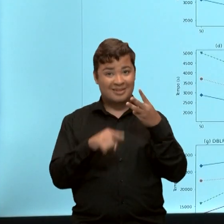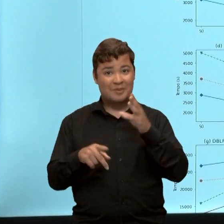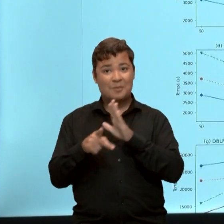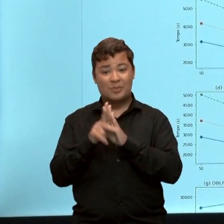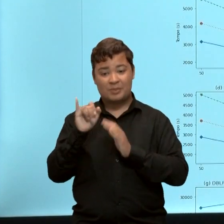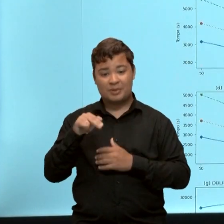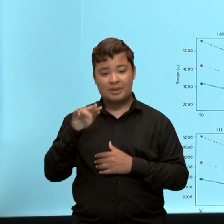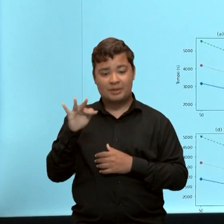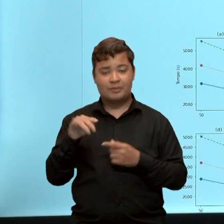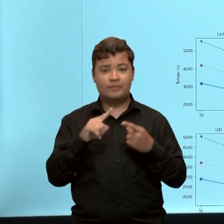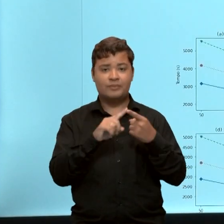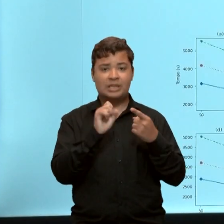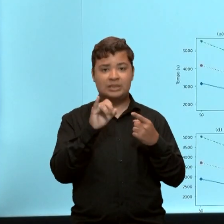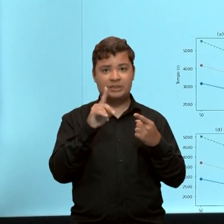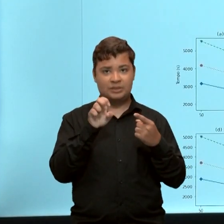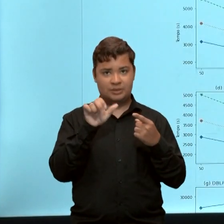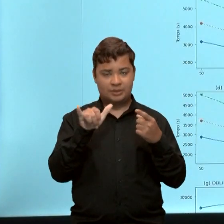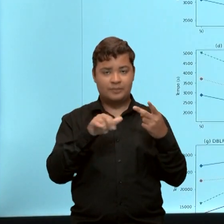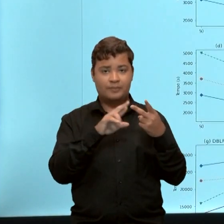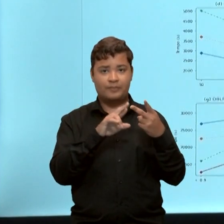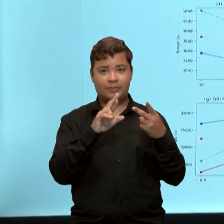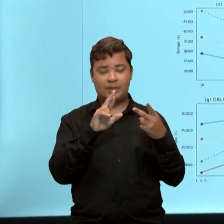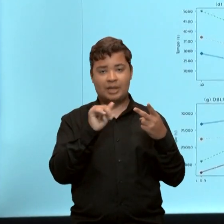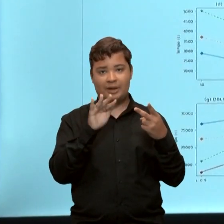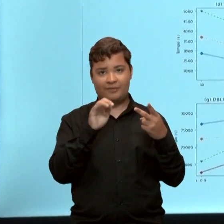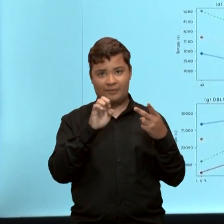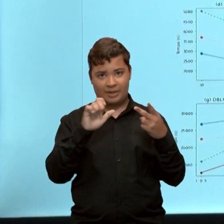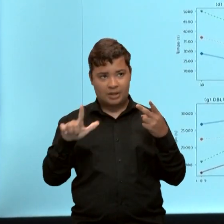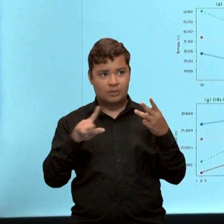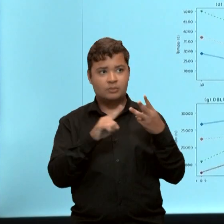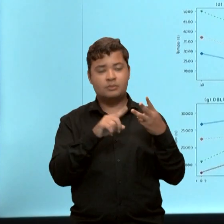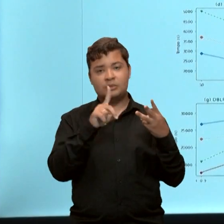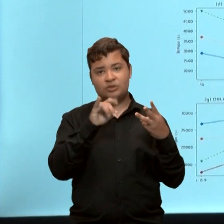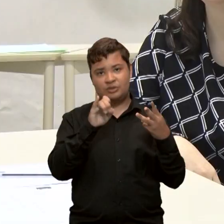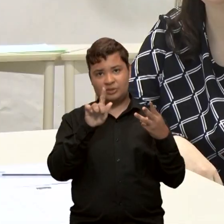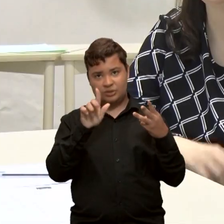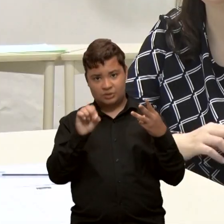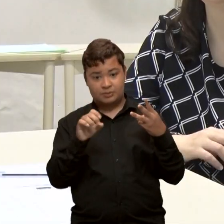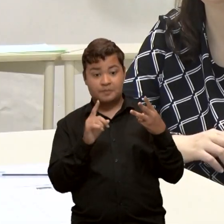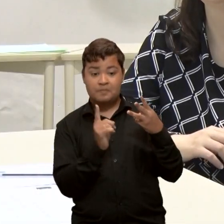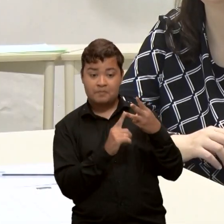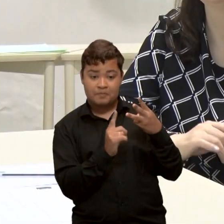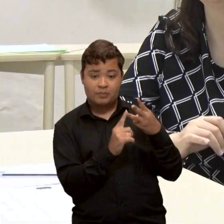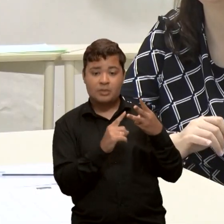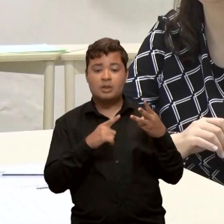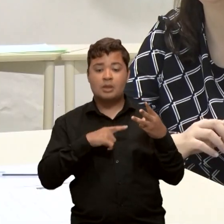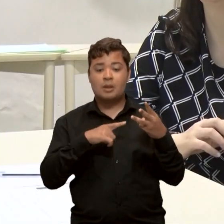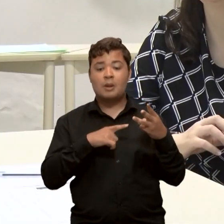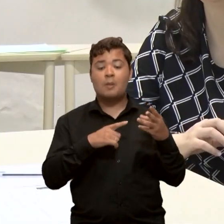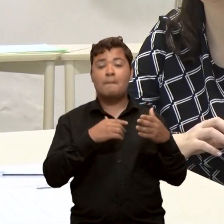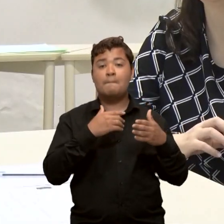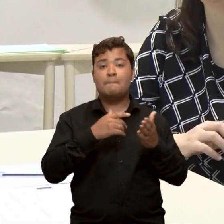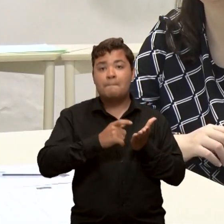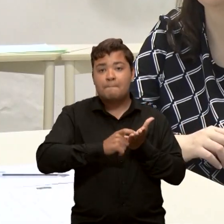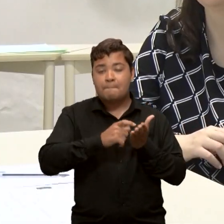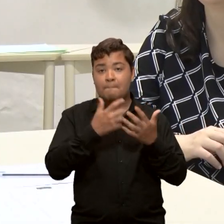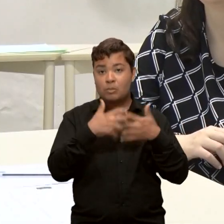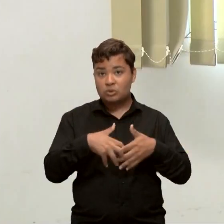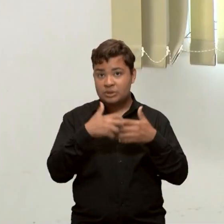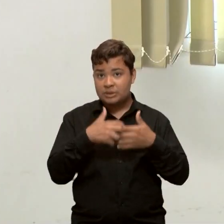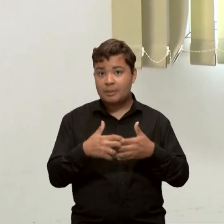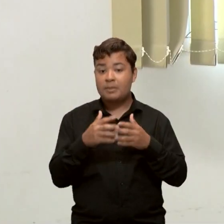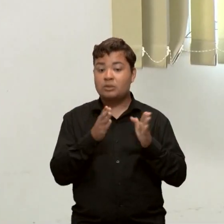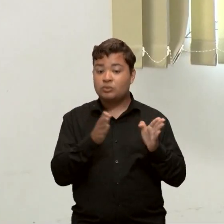do Sidney, do Rafael e do Diego. Então, o Diego é processamento distribuído e o do Rafael e do Sidney